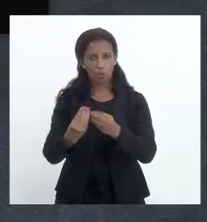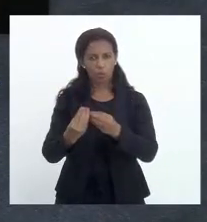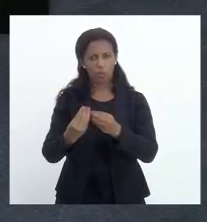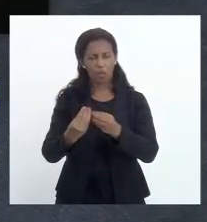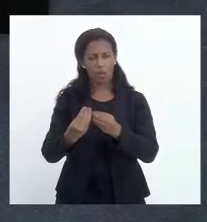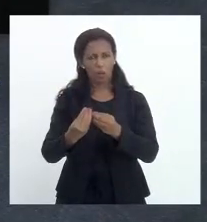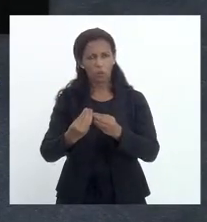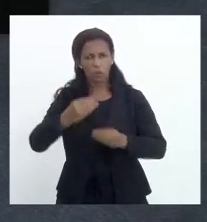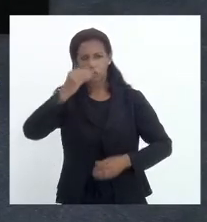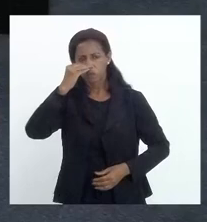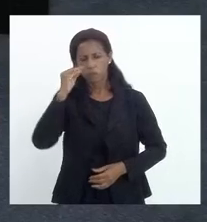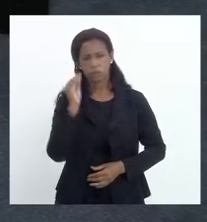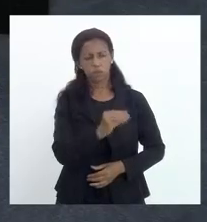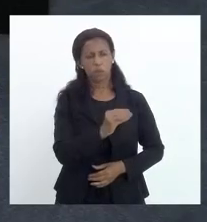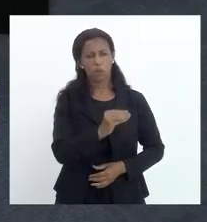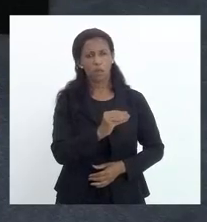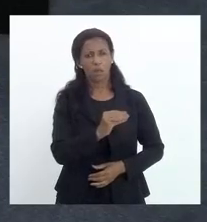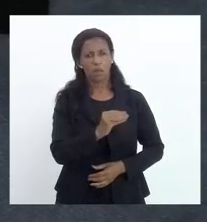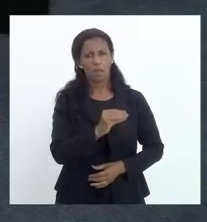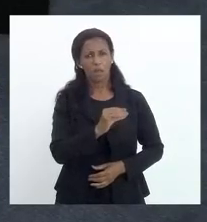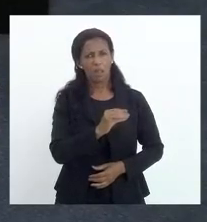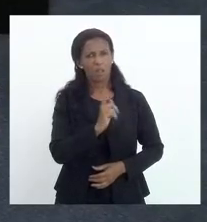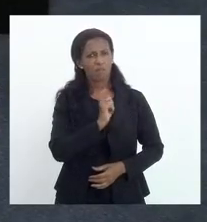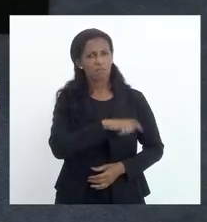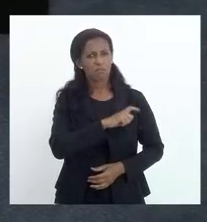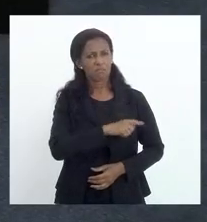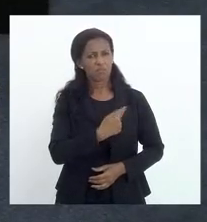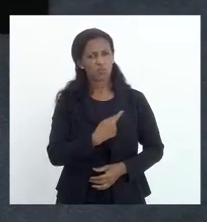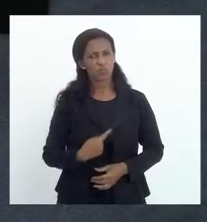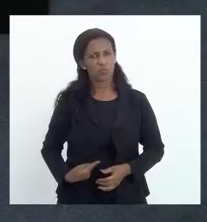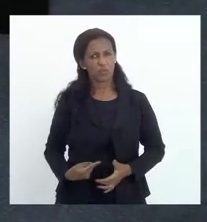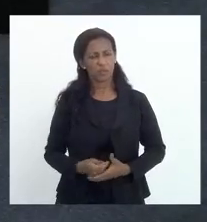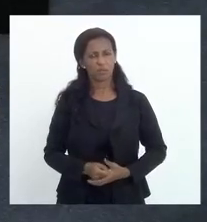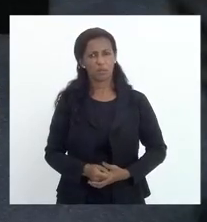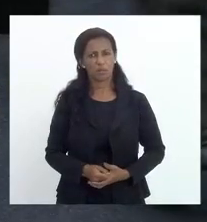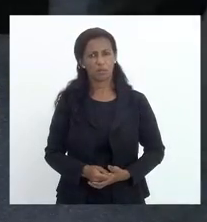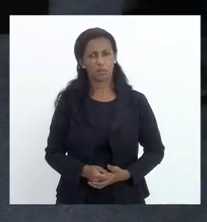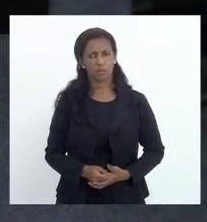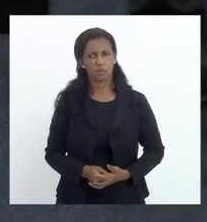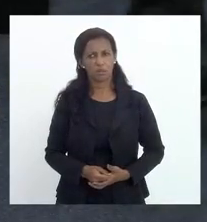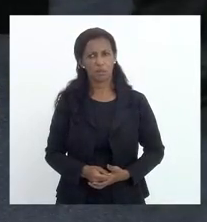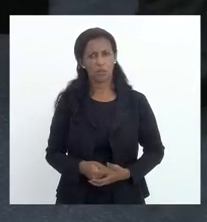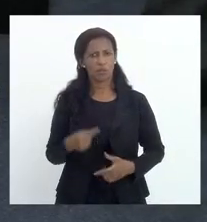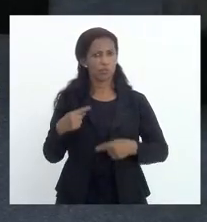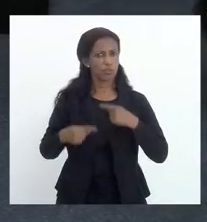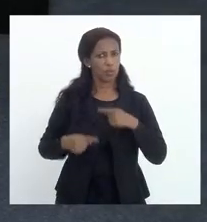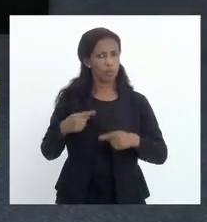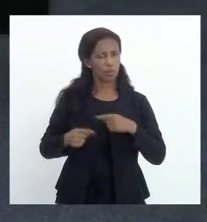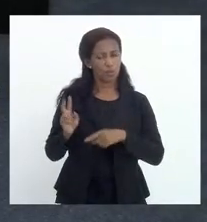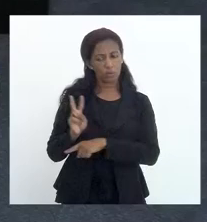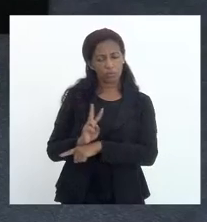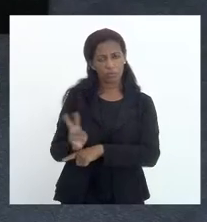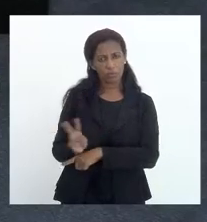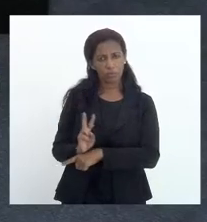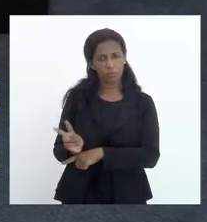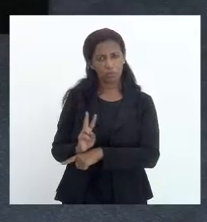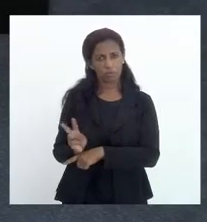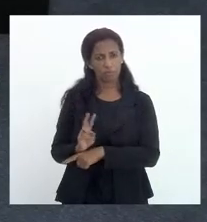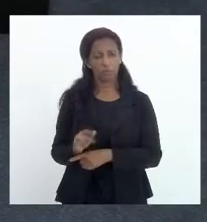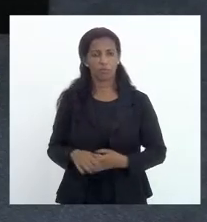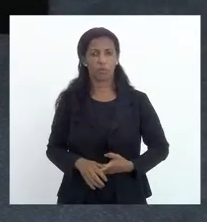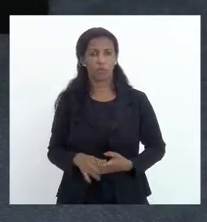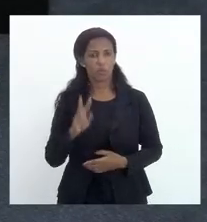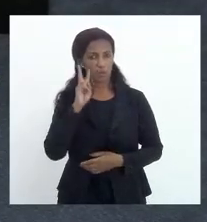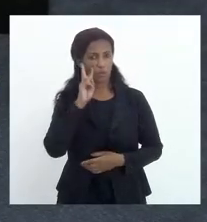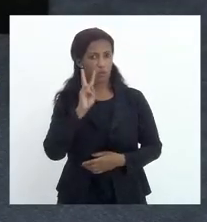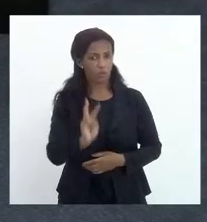repúdio ao pacote de maldade, onde a política fiscalista só